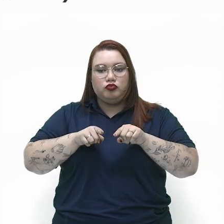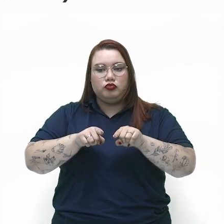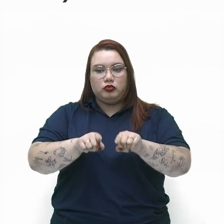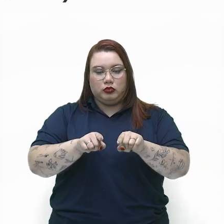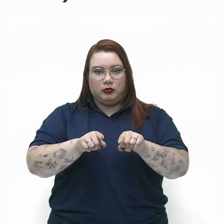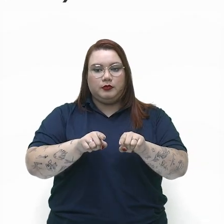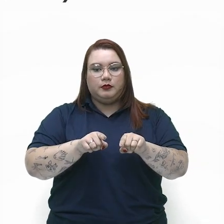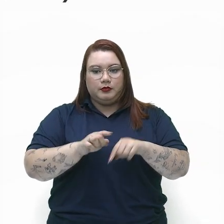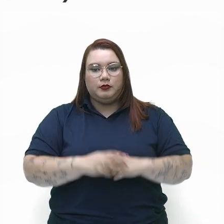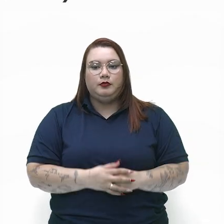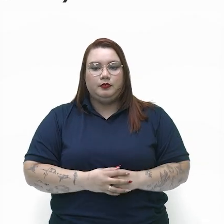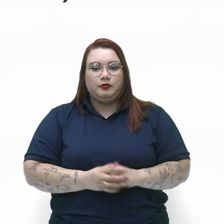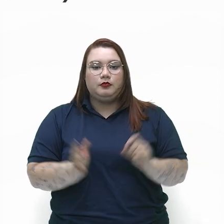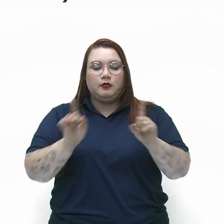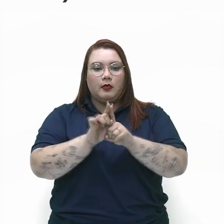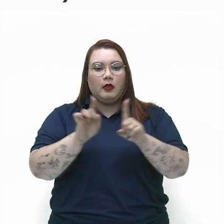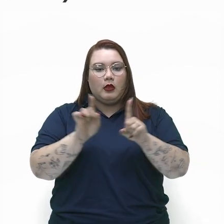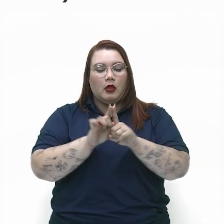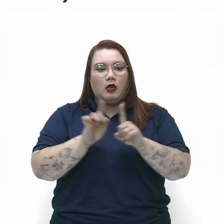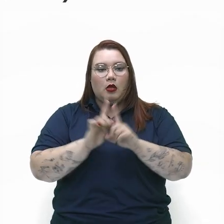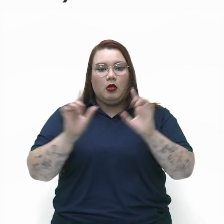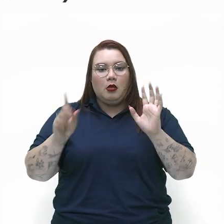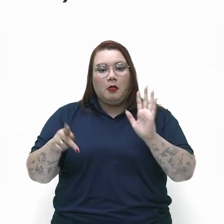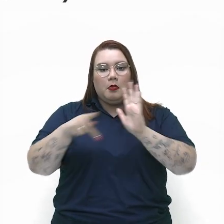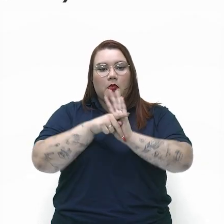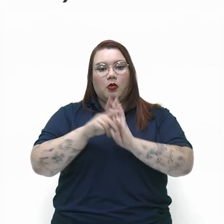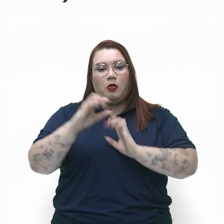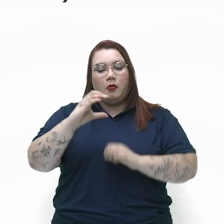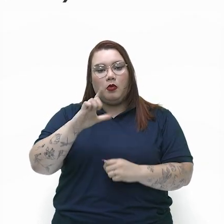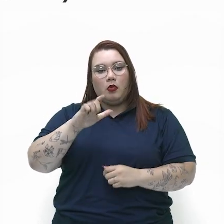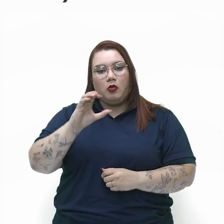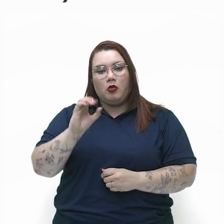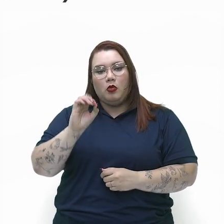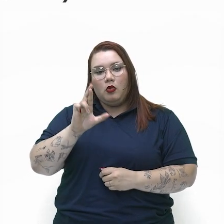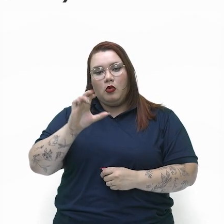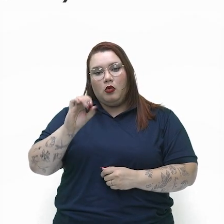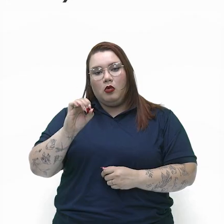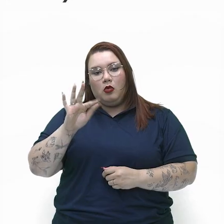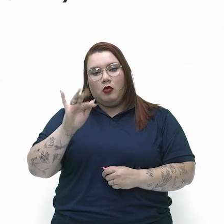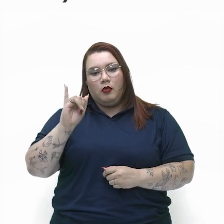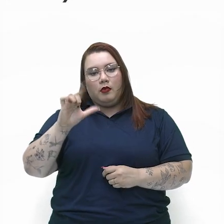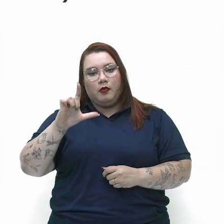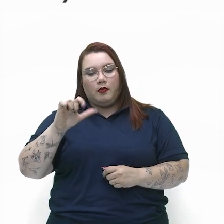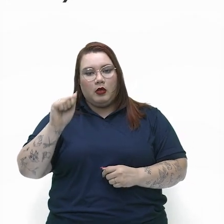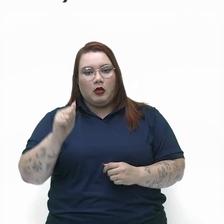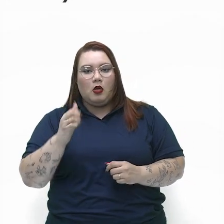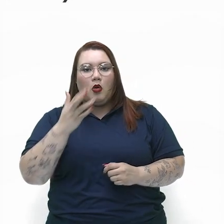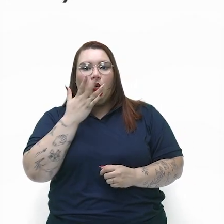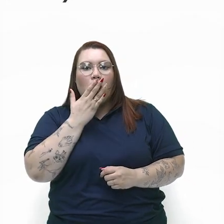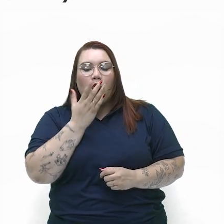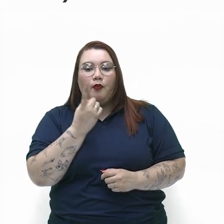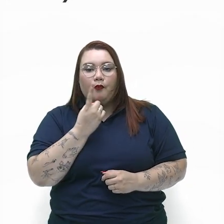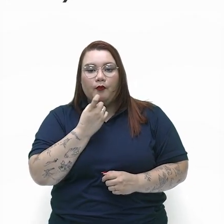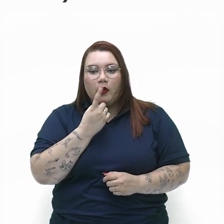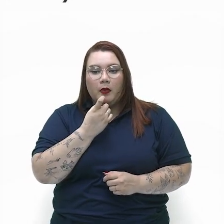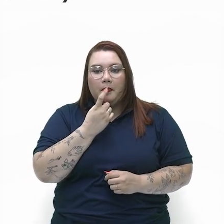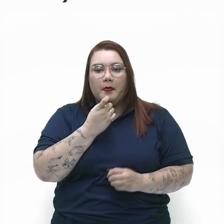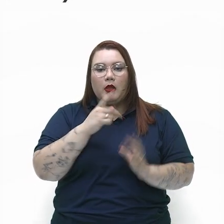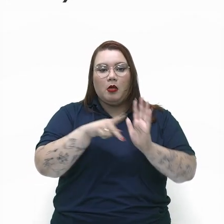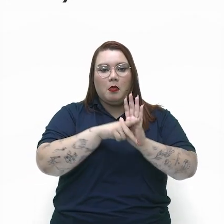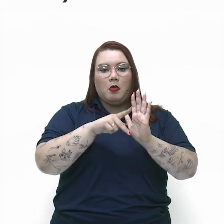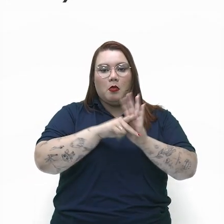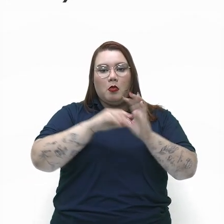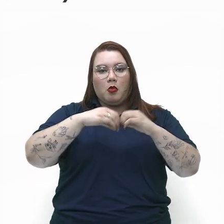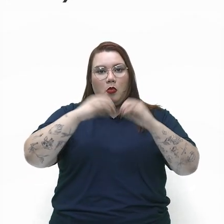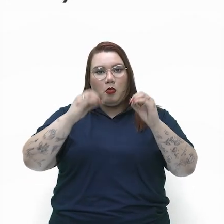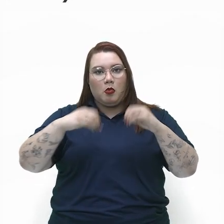né? Assinaturas de clorofila, através de um espectro de cor vermelho aí, né, de